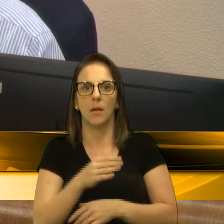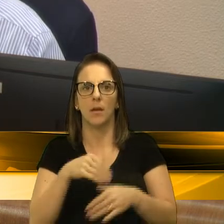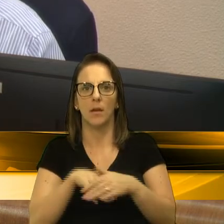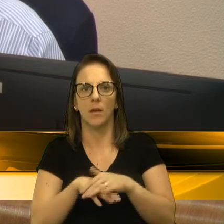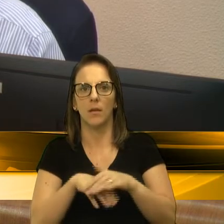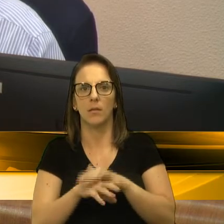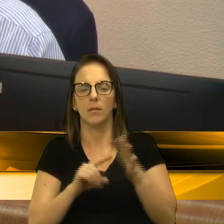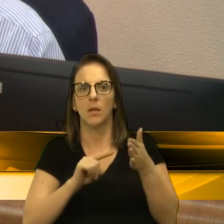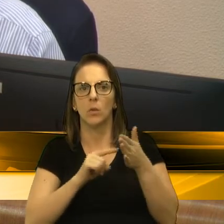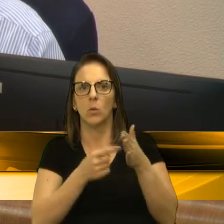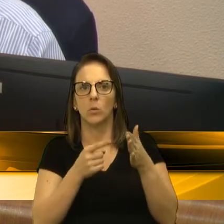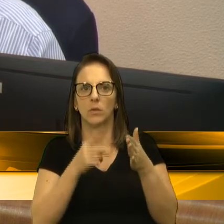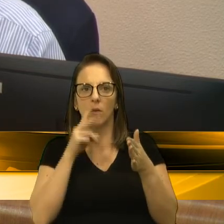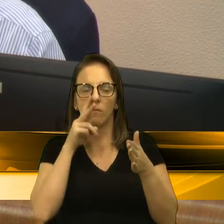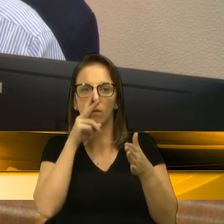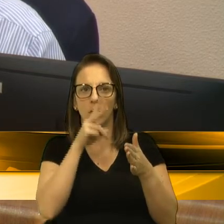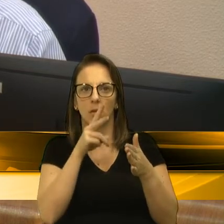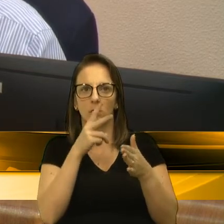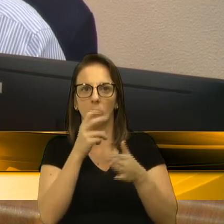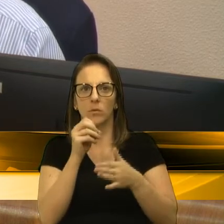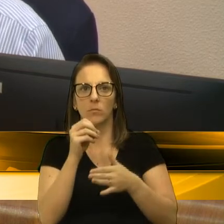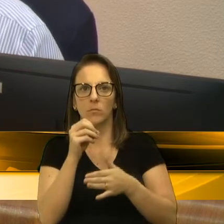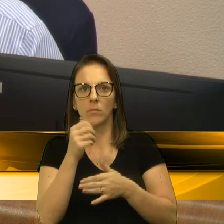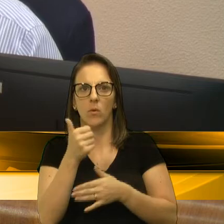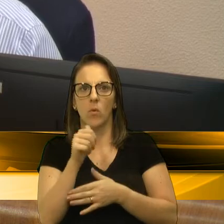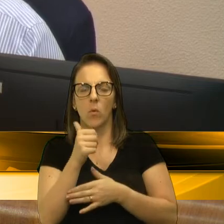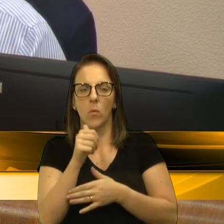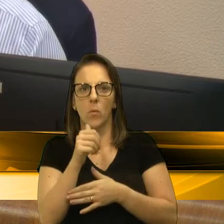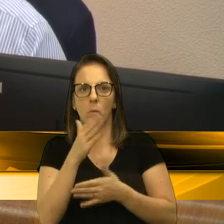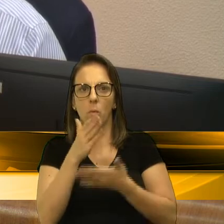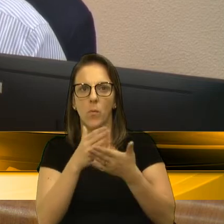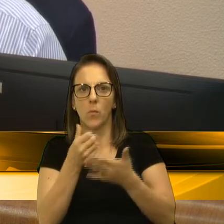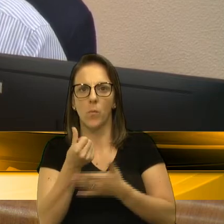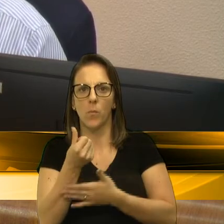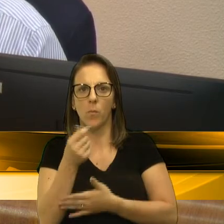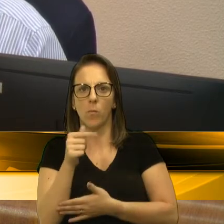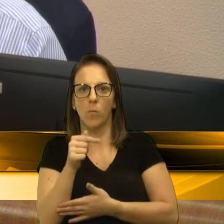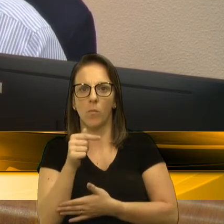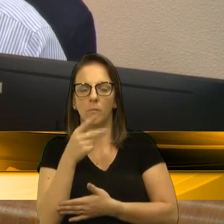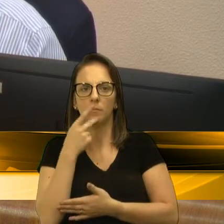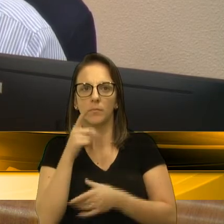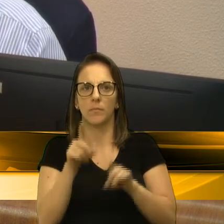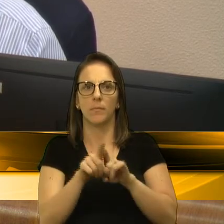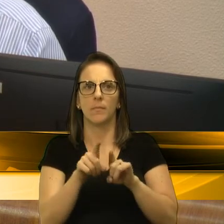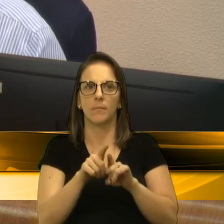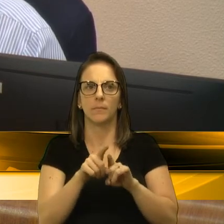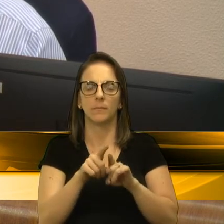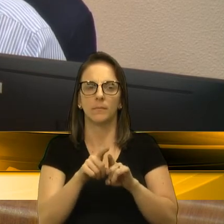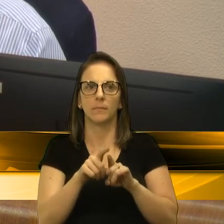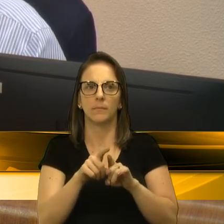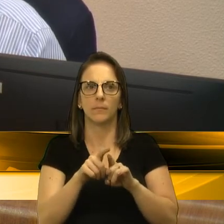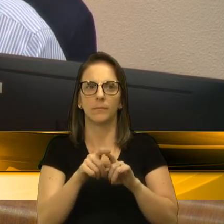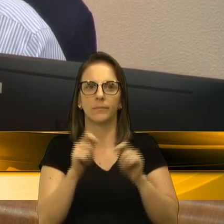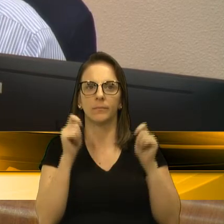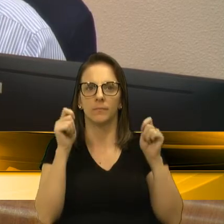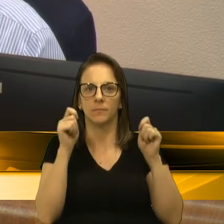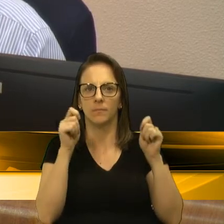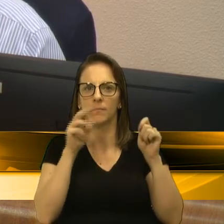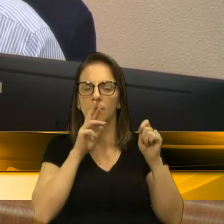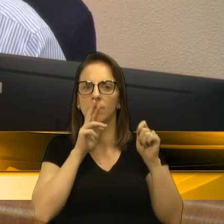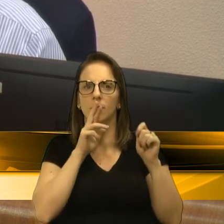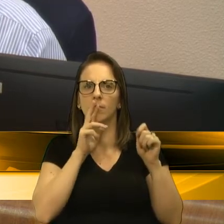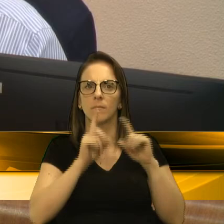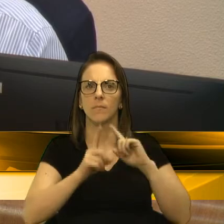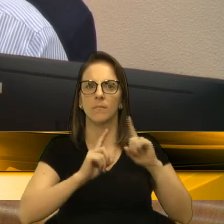5º, inciso 3º do Decreto-Lei 201/67. C, por fim, protesta pela apresentação do rol de testemunhas, bem como documentos que se